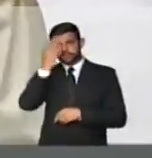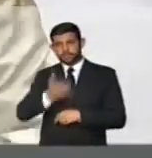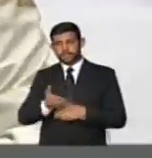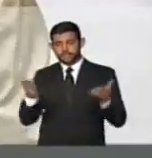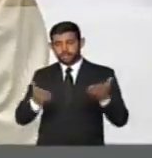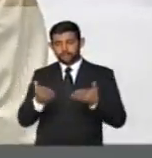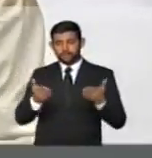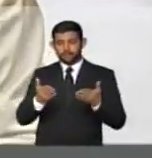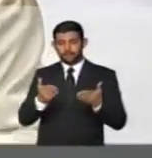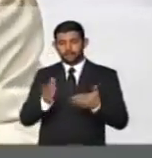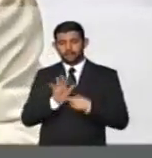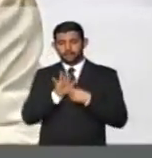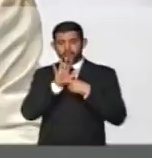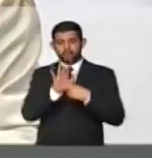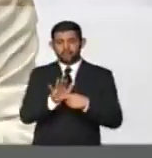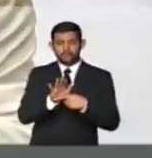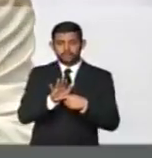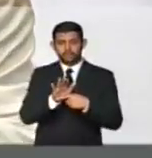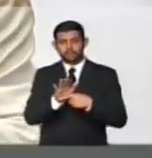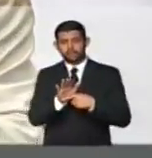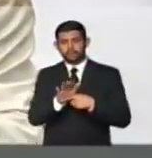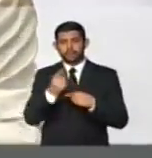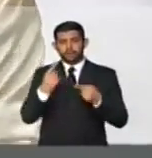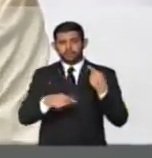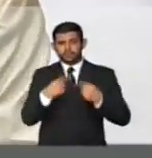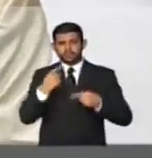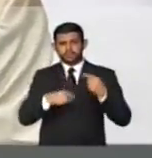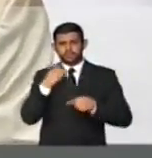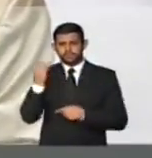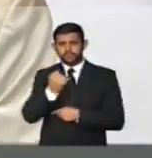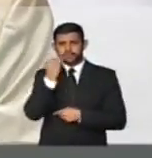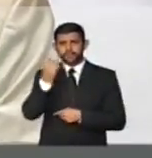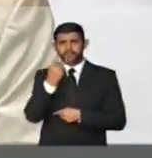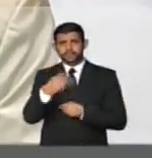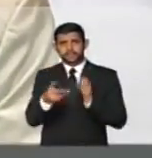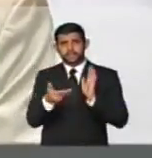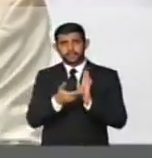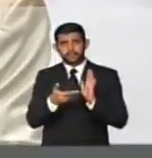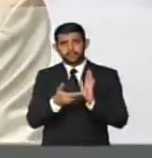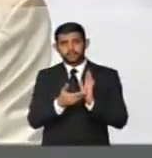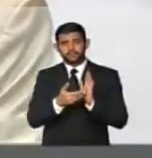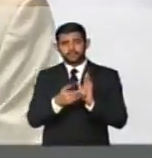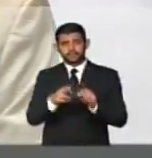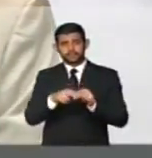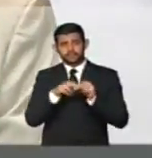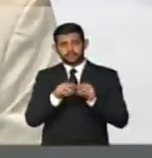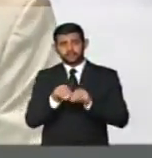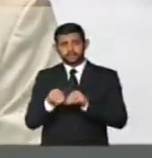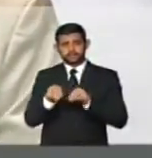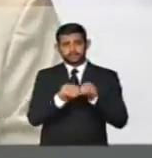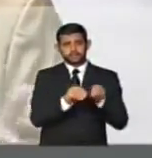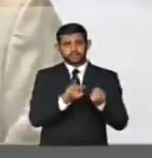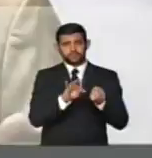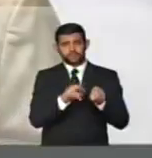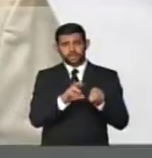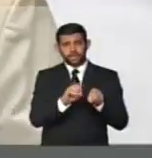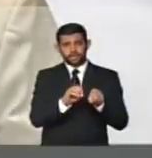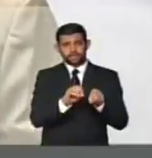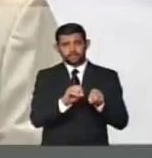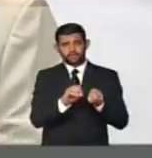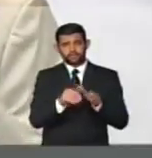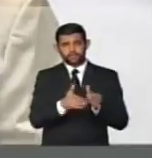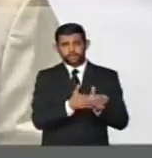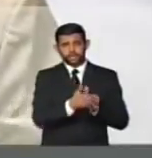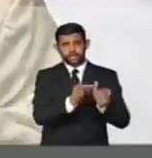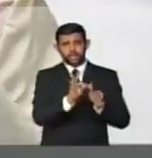agora resgata uma discussão histórica, que é inclusive a transposição de leitos de rio, que